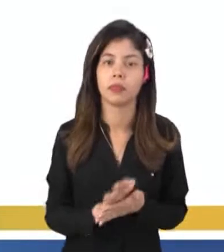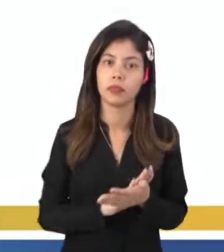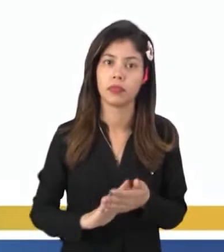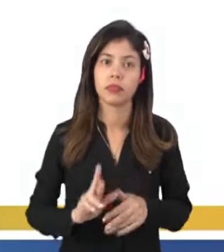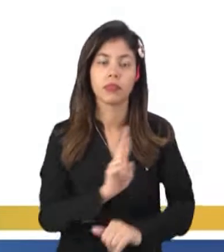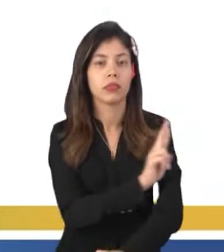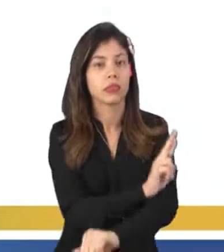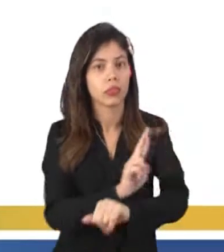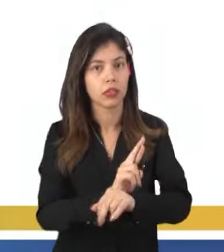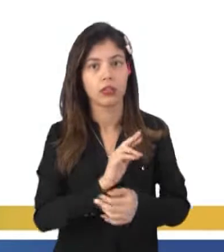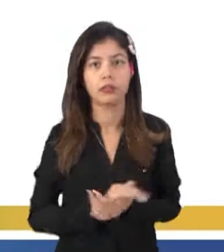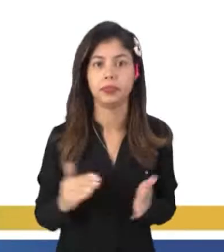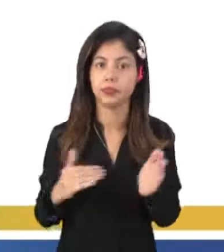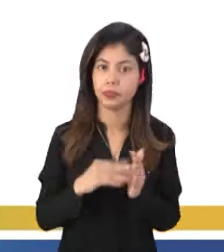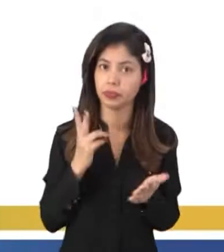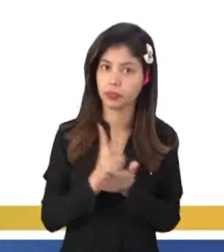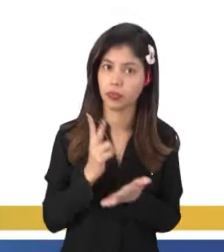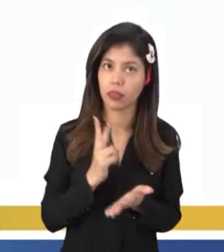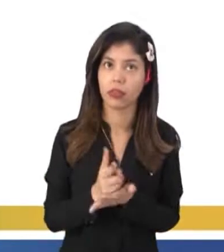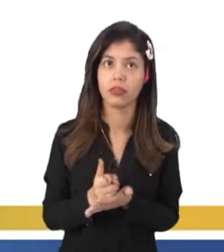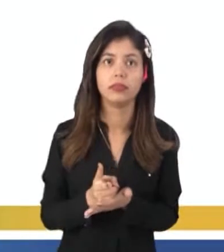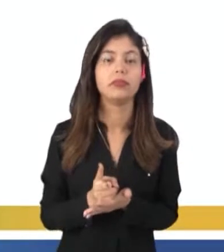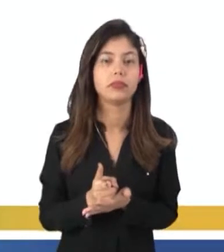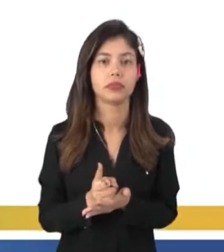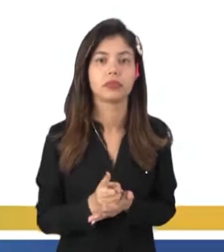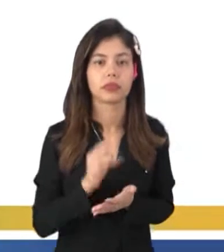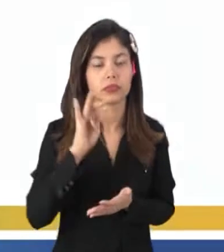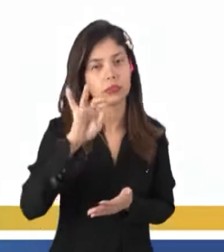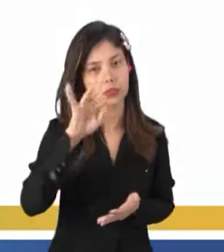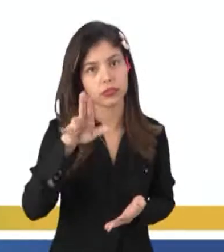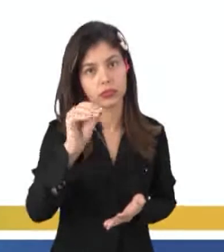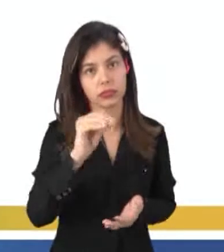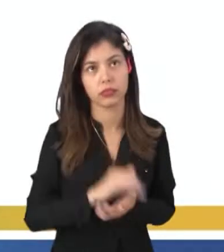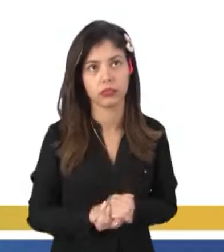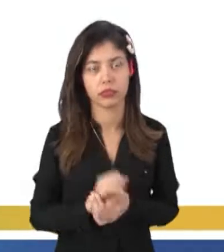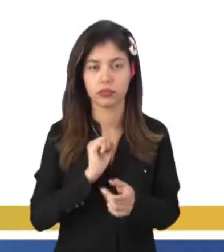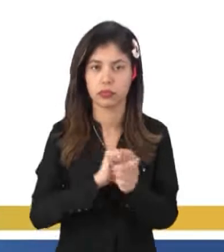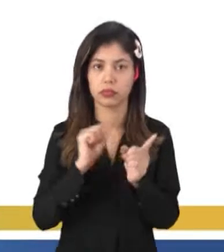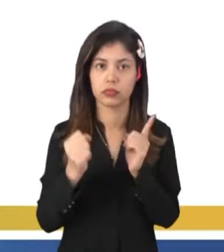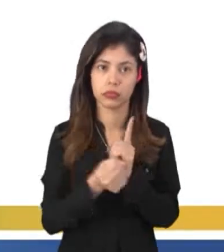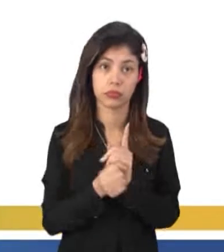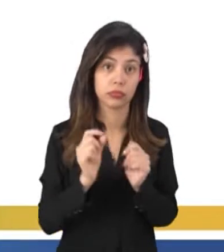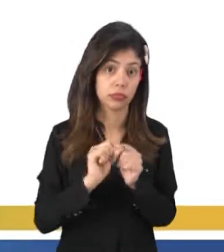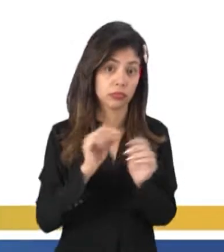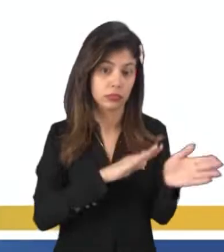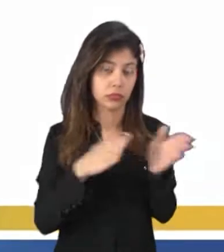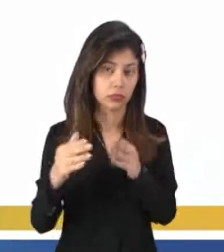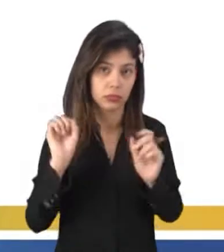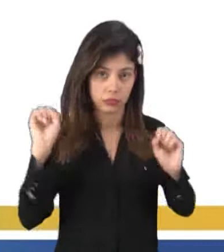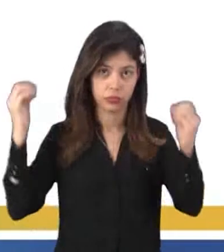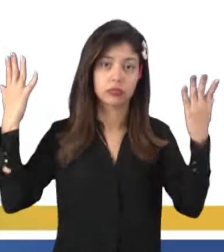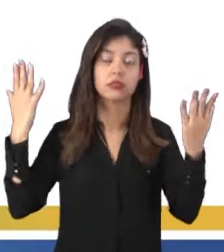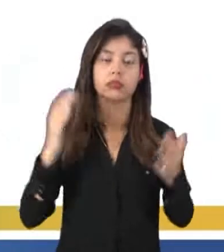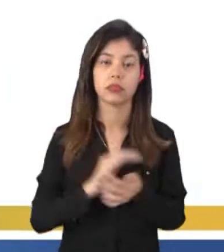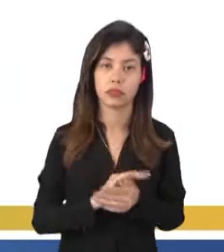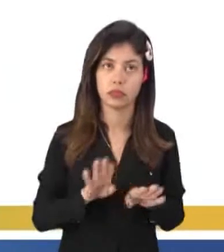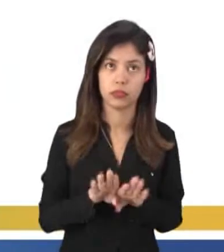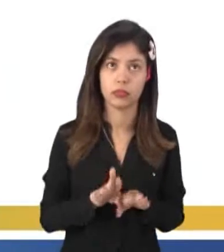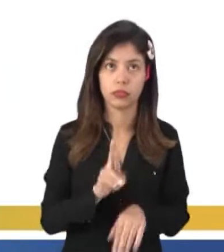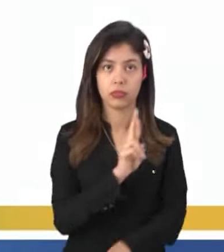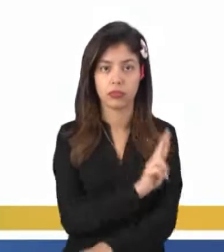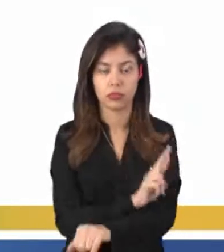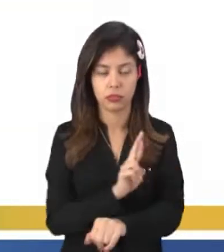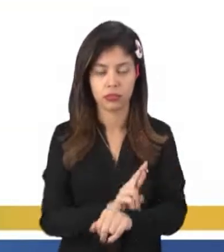mas convive até mesmo no meio, no bojo da sociedade, às vezes participa de festas religiosas, mas